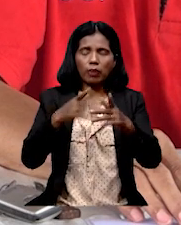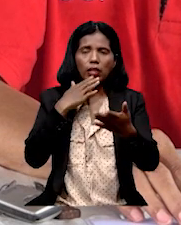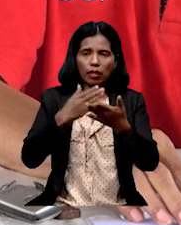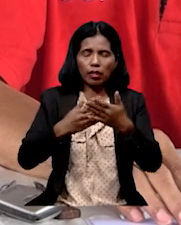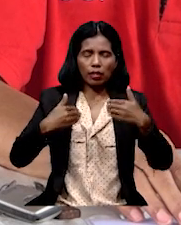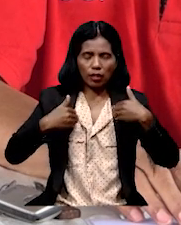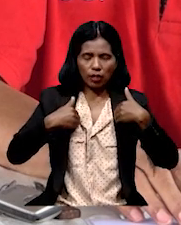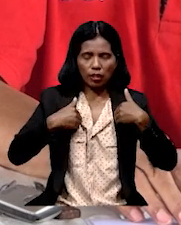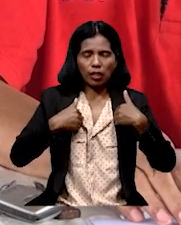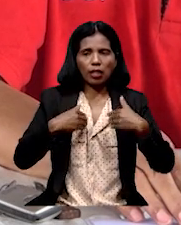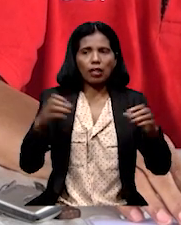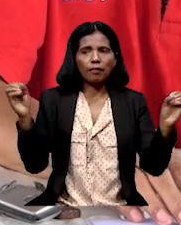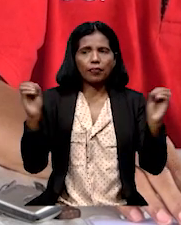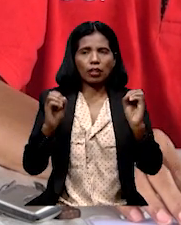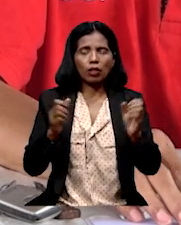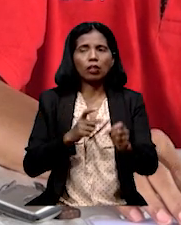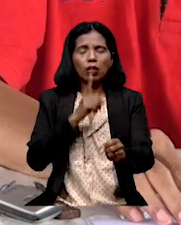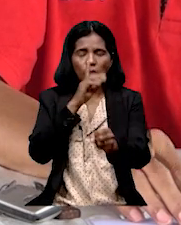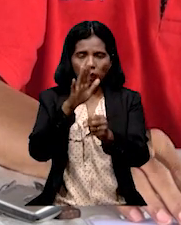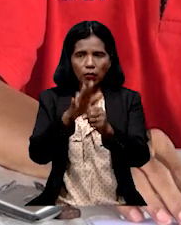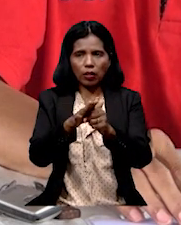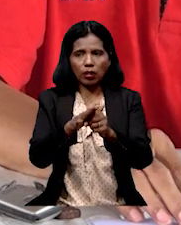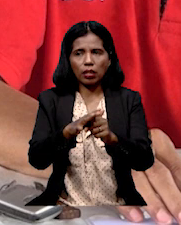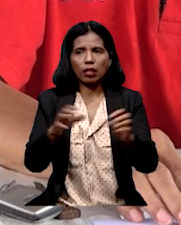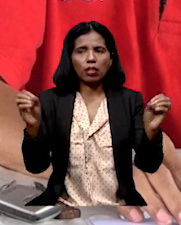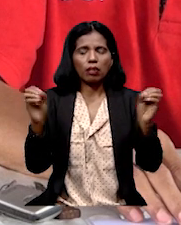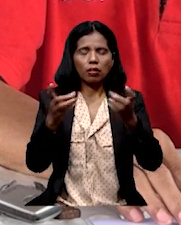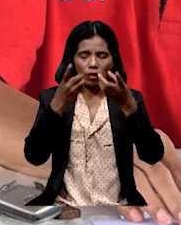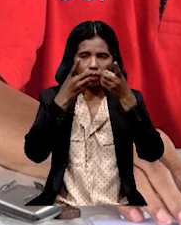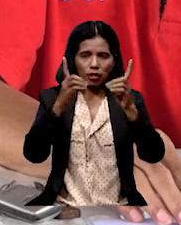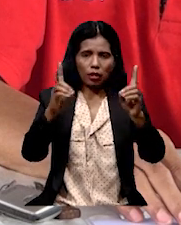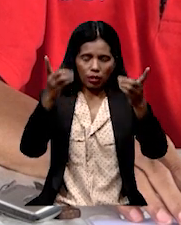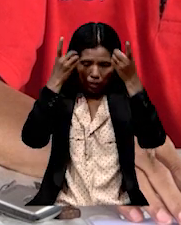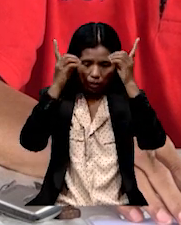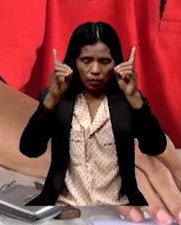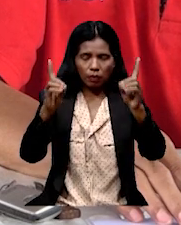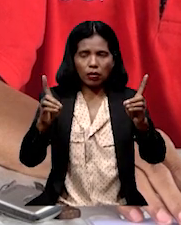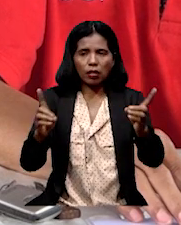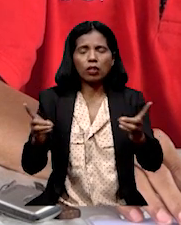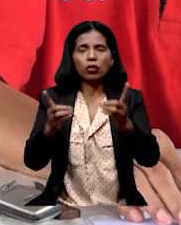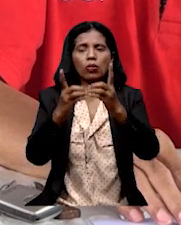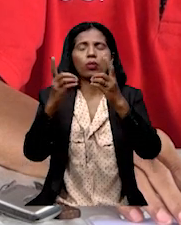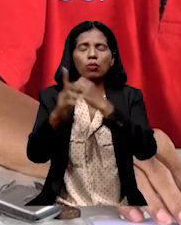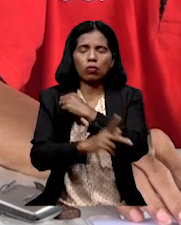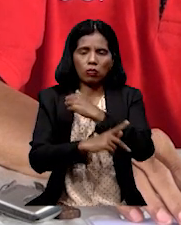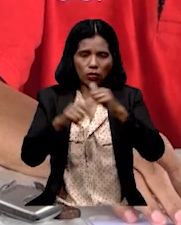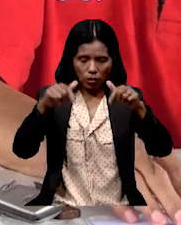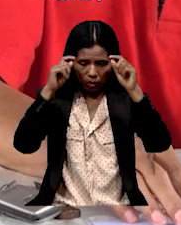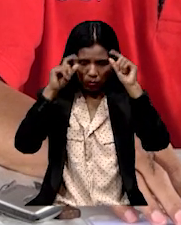ia korupsa compromisso no determinação contra korupsaun ia Timor-Leste durante nia